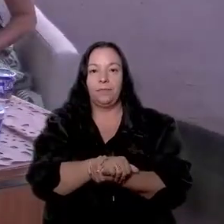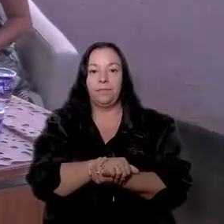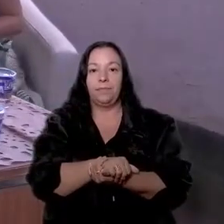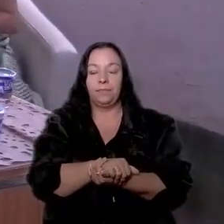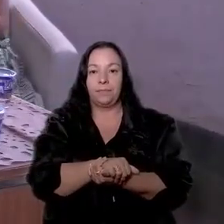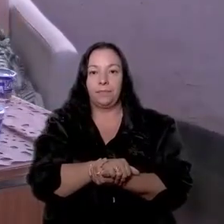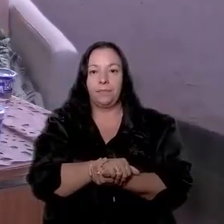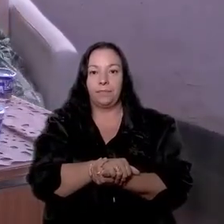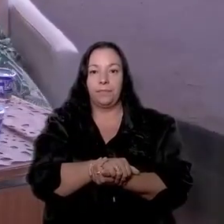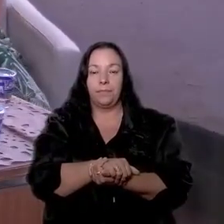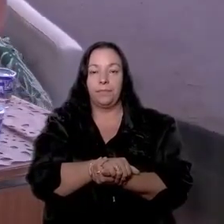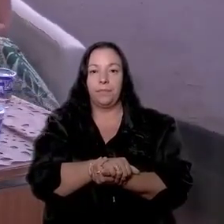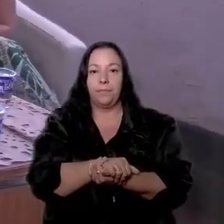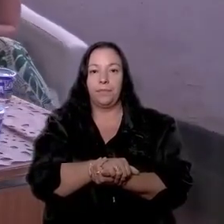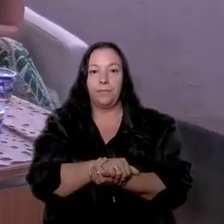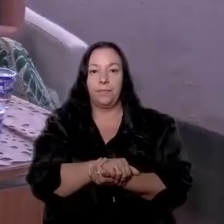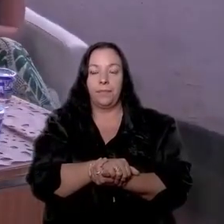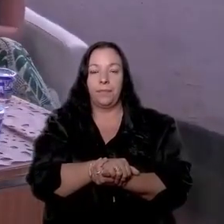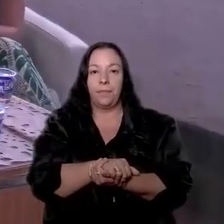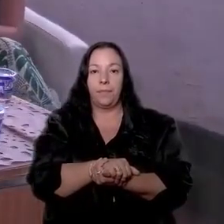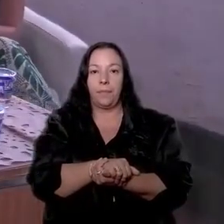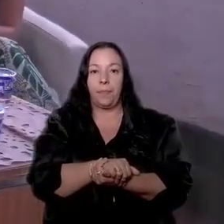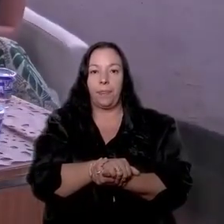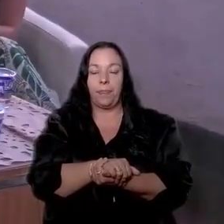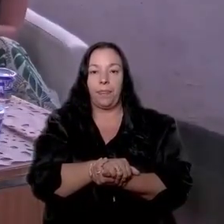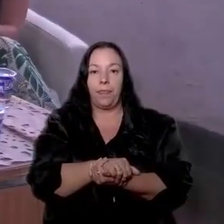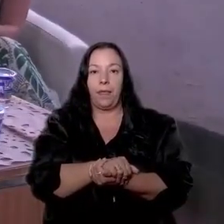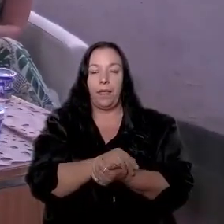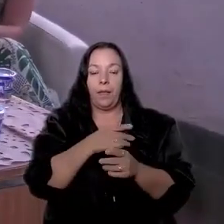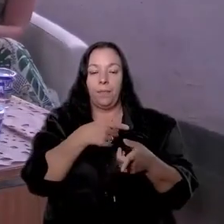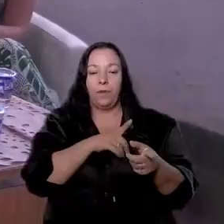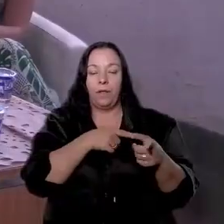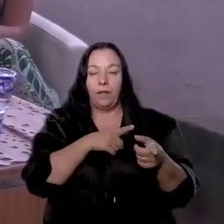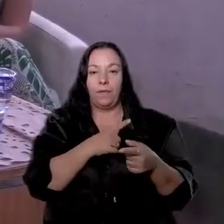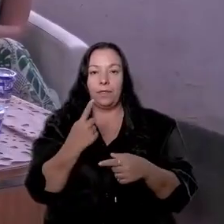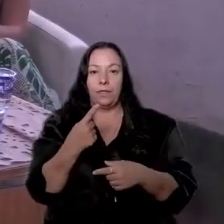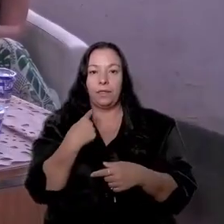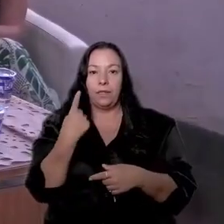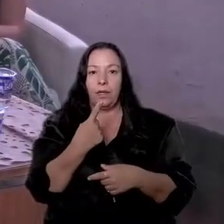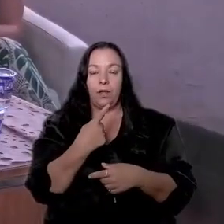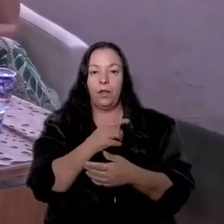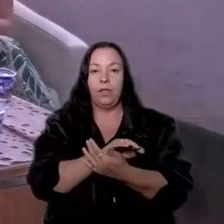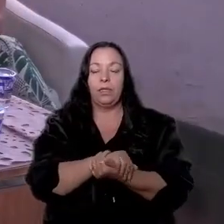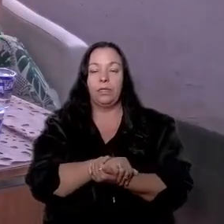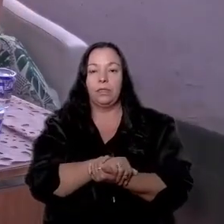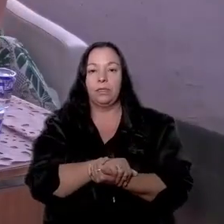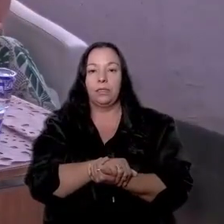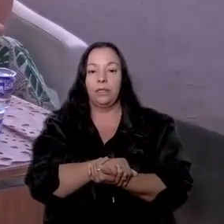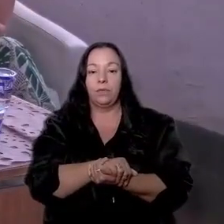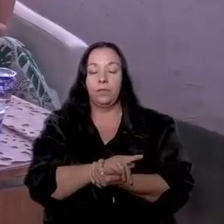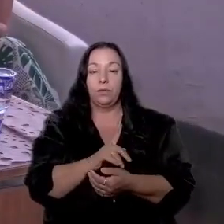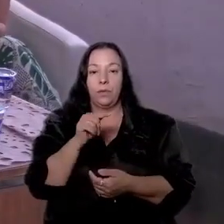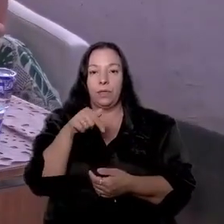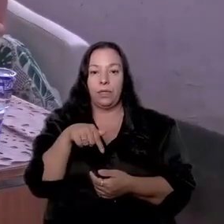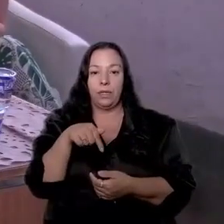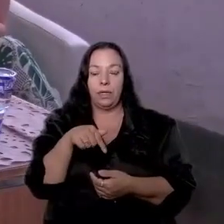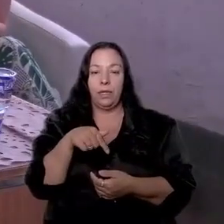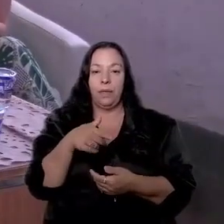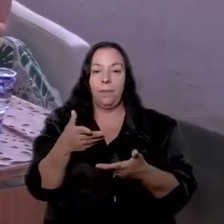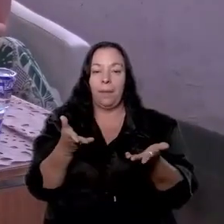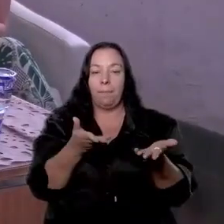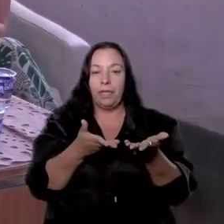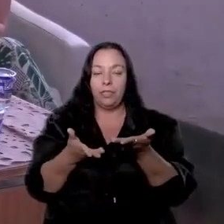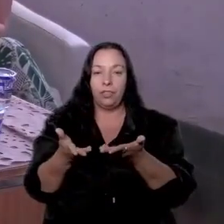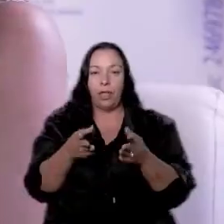evento. Mas ao final da roda de conversa, a plateia é convidada a interagir. Os que falam se levantam e recebem um